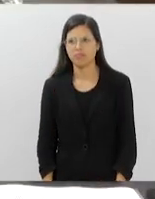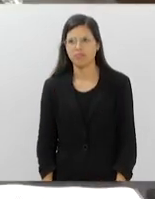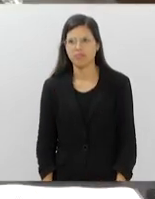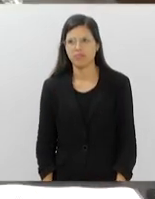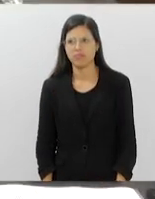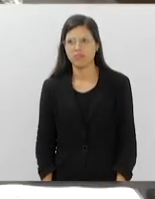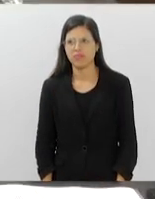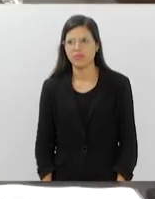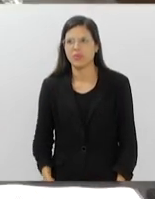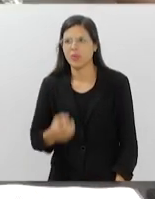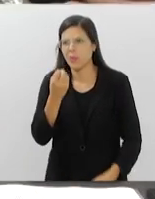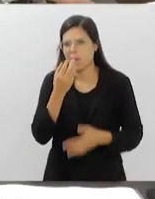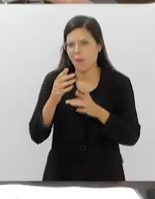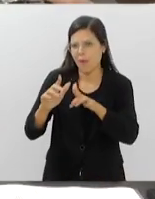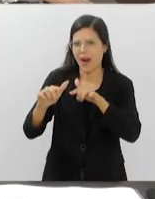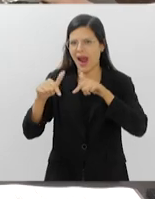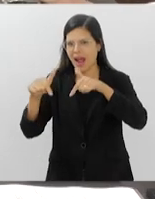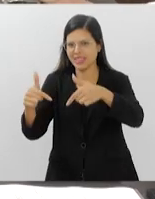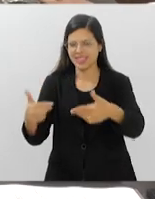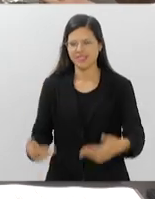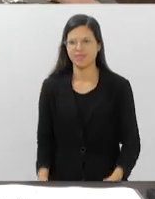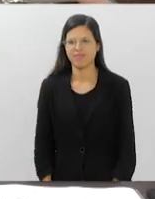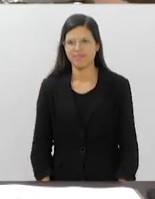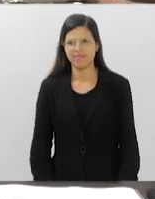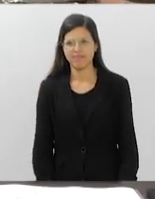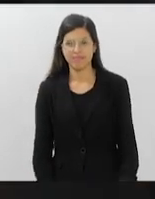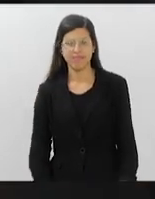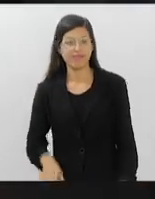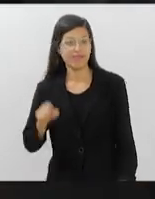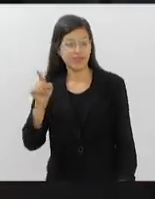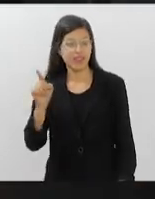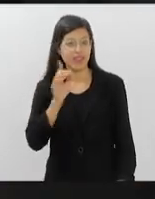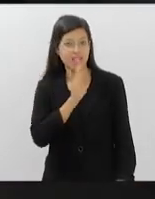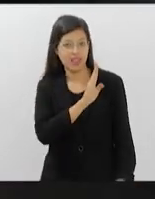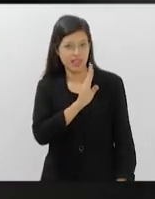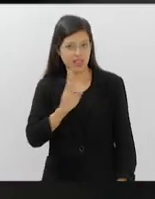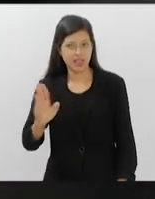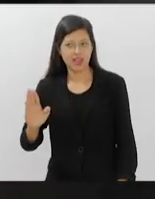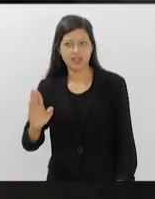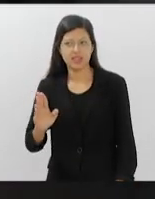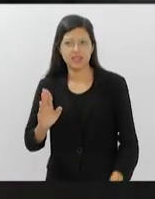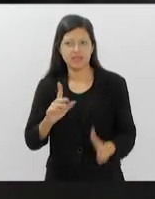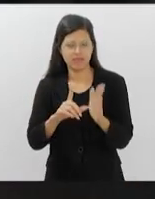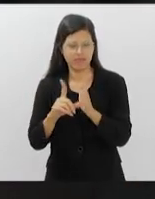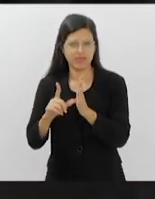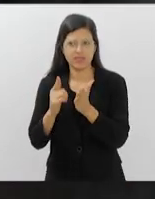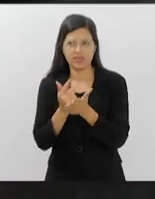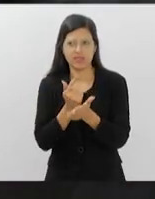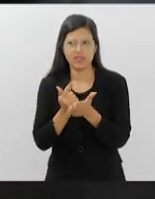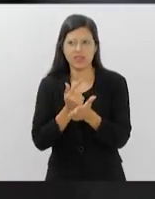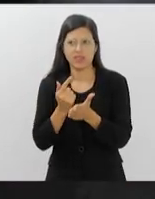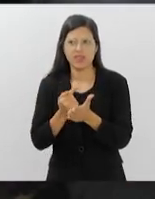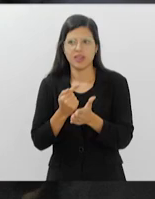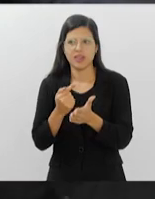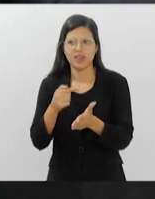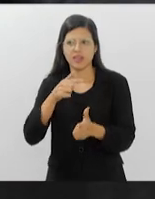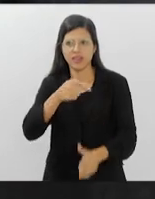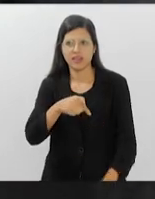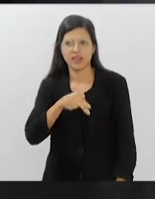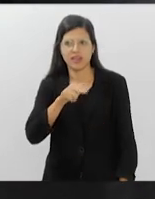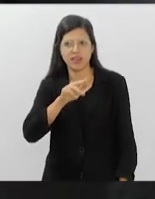Initiative. na livraria tem o livro Que Fé, de Vladimir